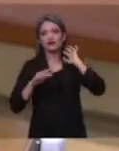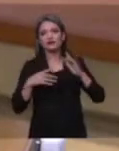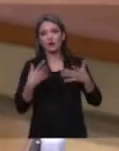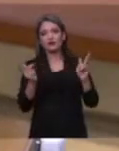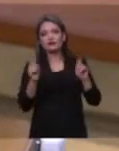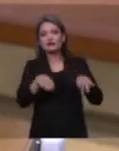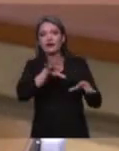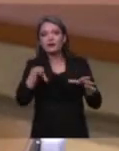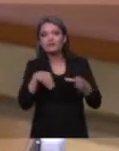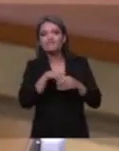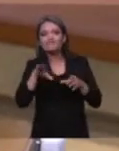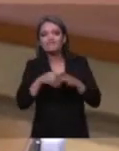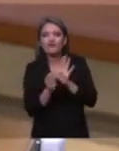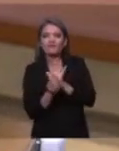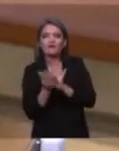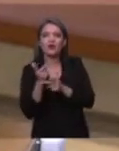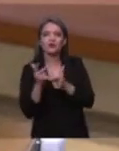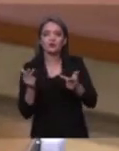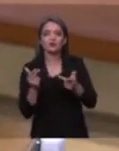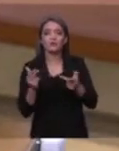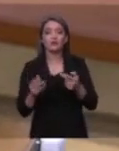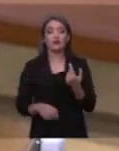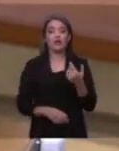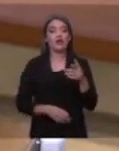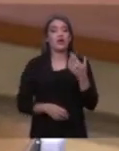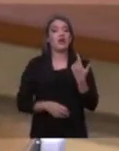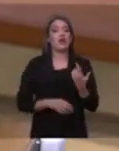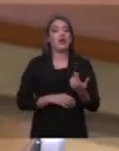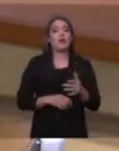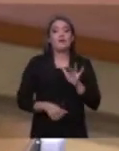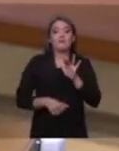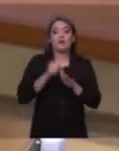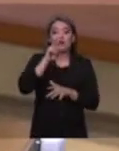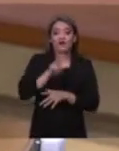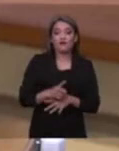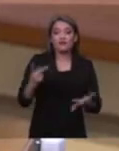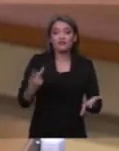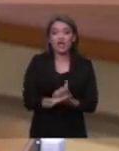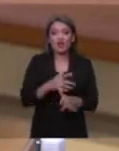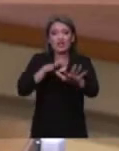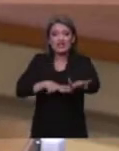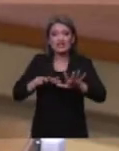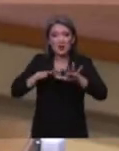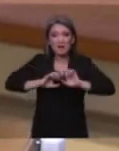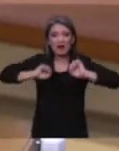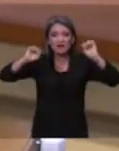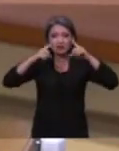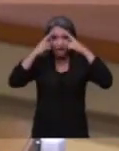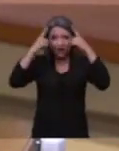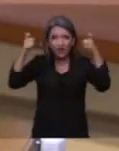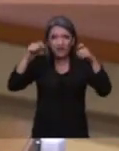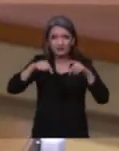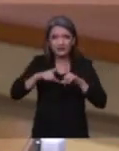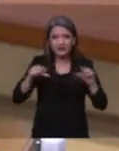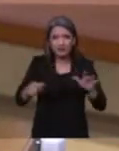várias questões. Foi a primeira vez que nós tivemos manifestações violentas em Brasília?